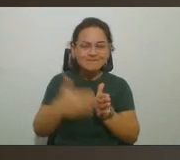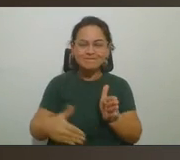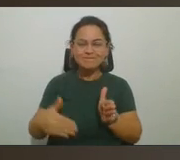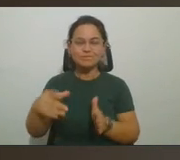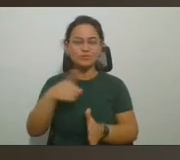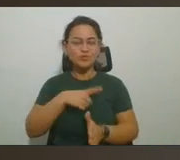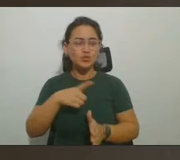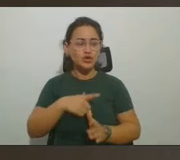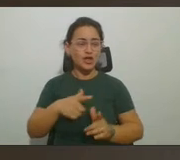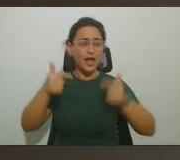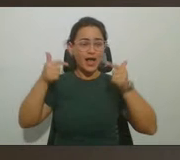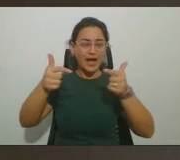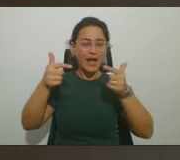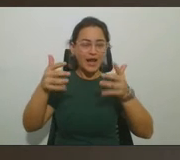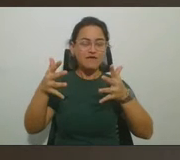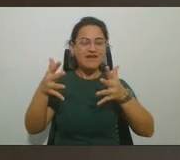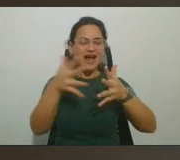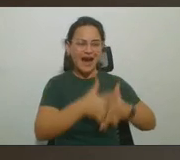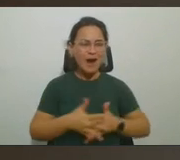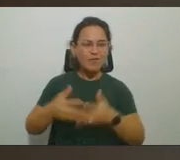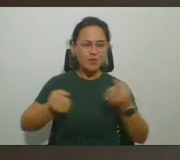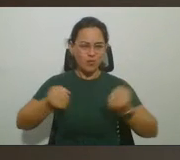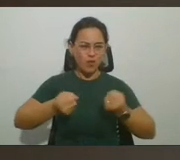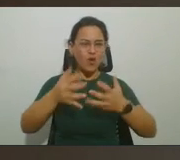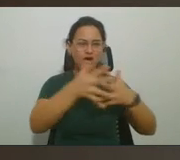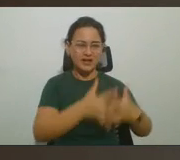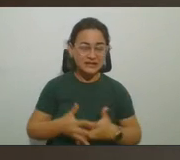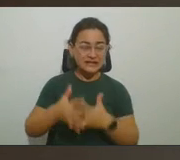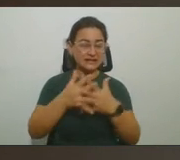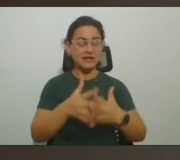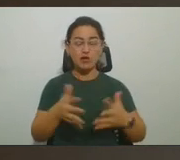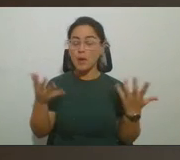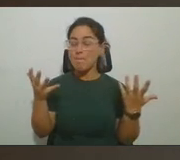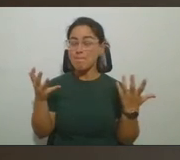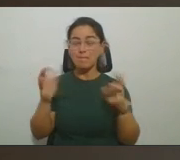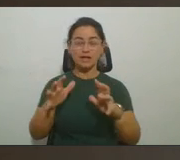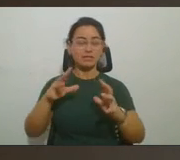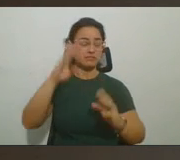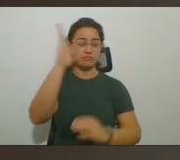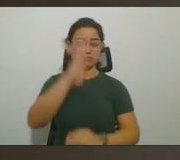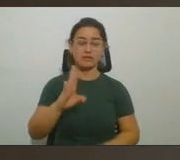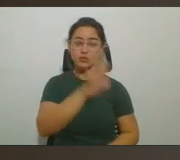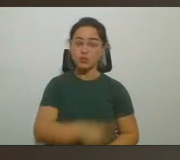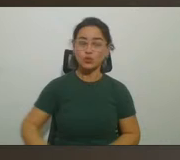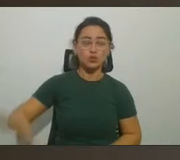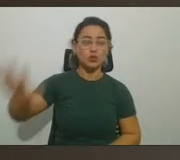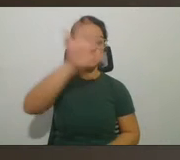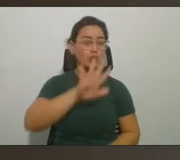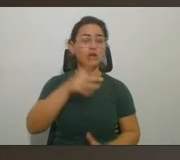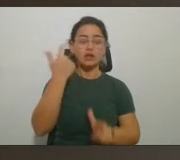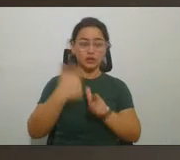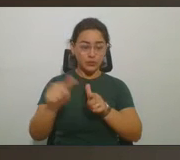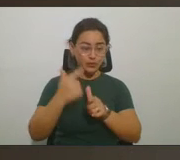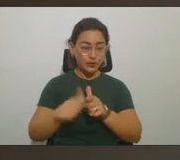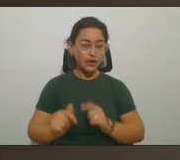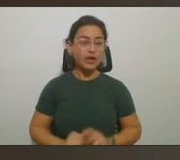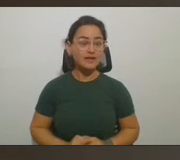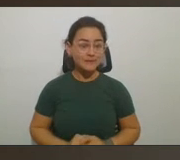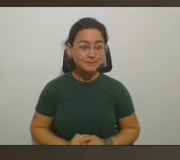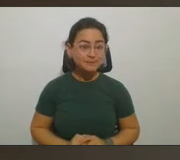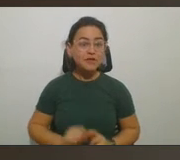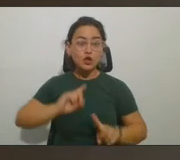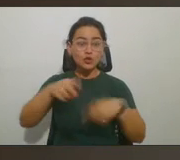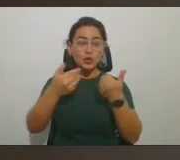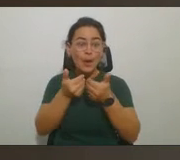à greve dos caminhoneiros, que também impactou todo o Brasil. Realizamos a abertura e no dia seguinte a greve se